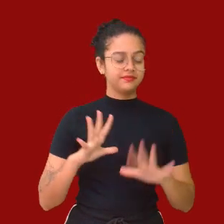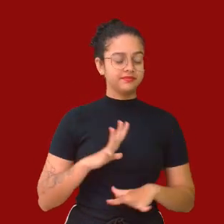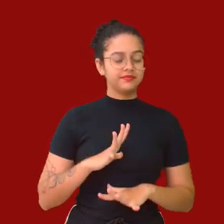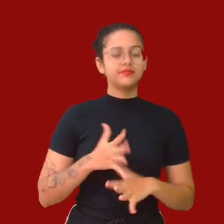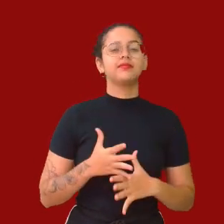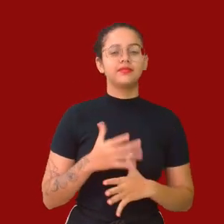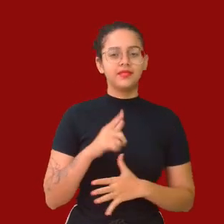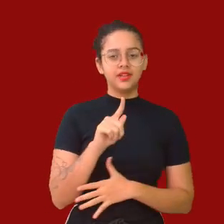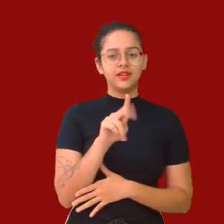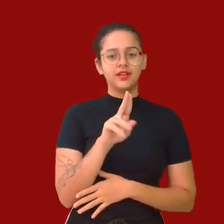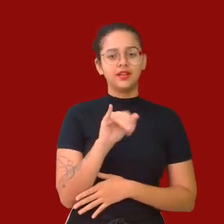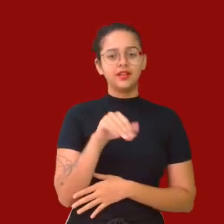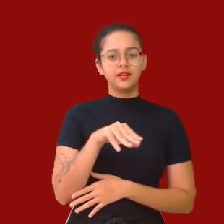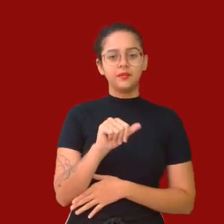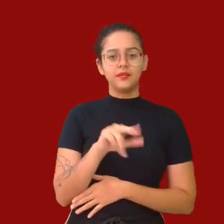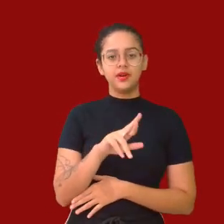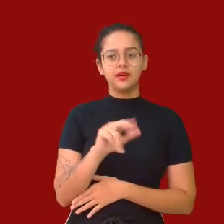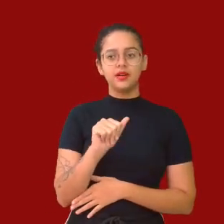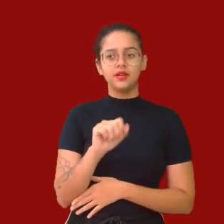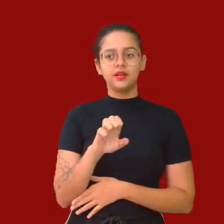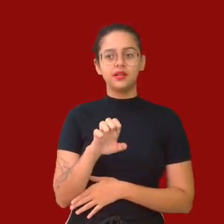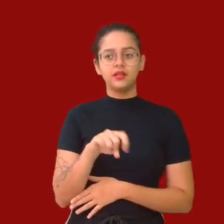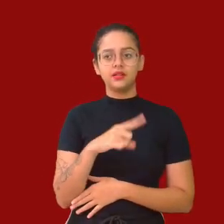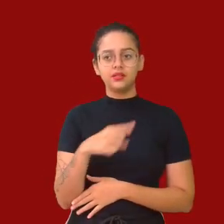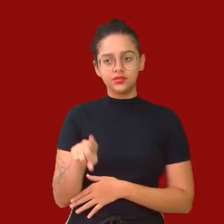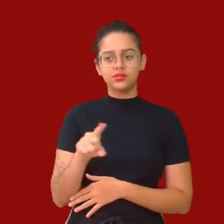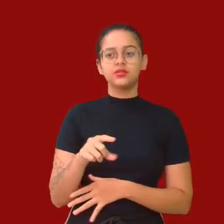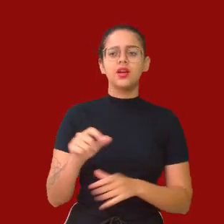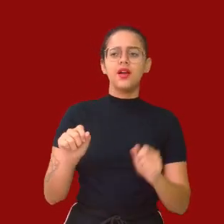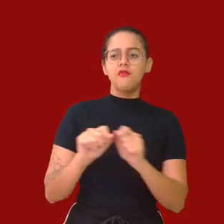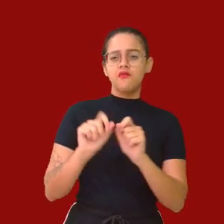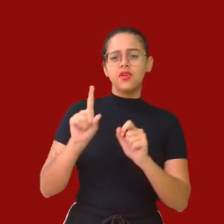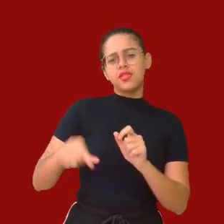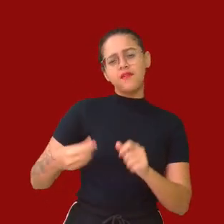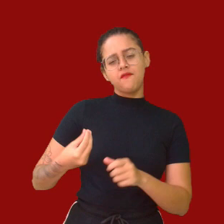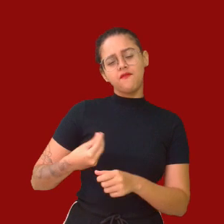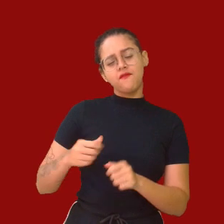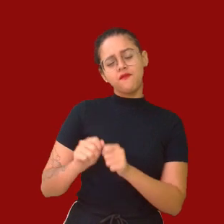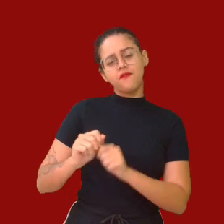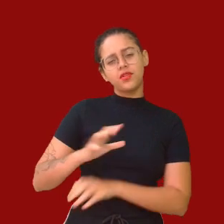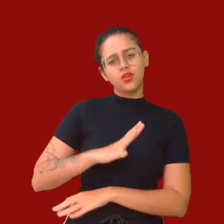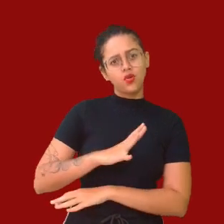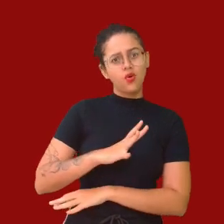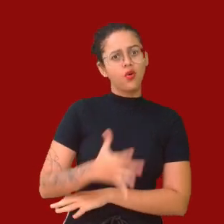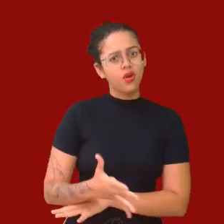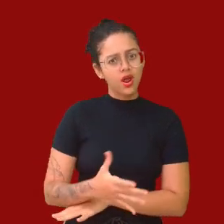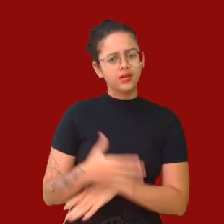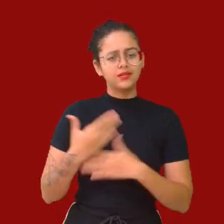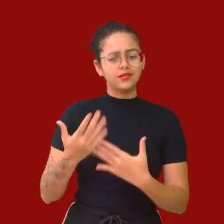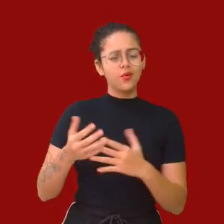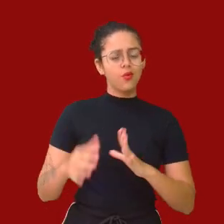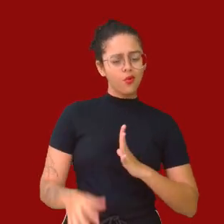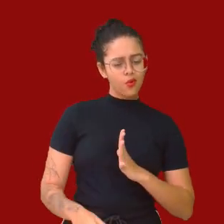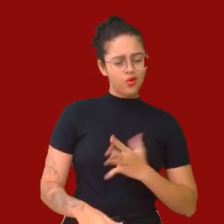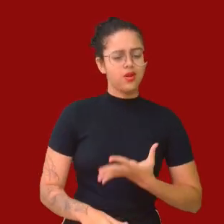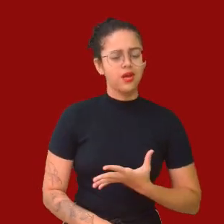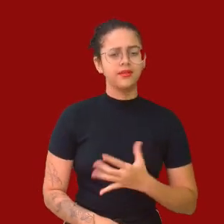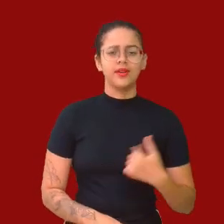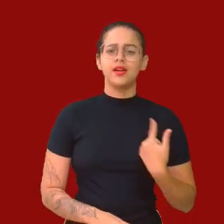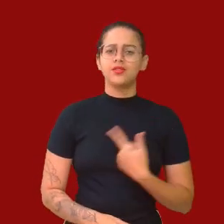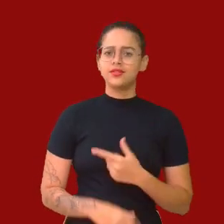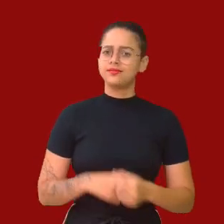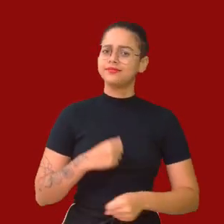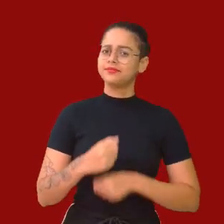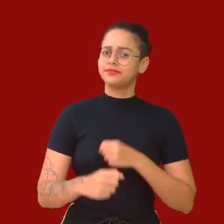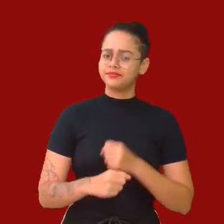Guimarães Rosa, né? Ele diz que a vida é feita de coragem. Então foi com essa coragem que nós, né, passamos esse